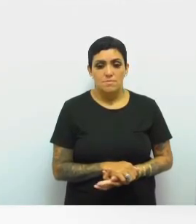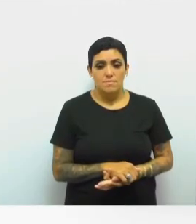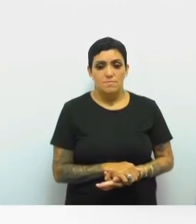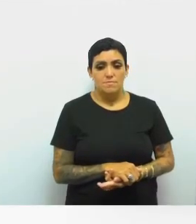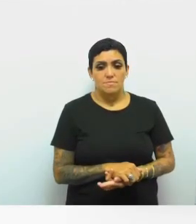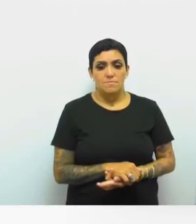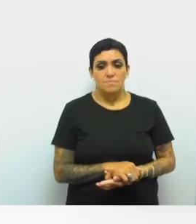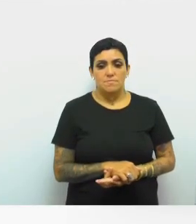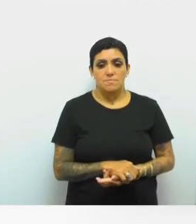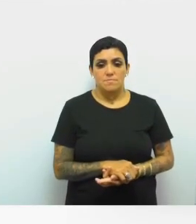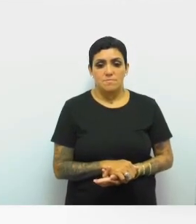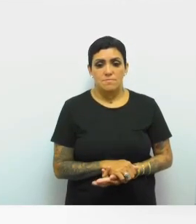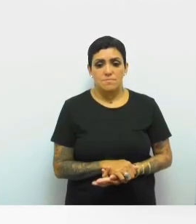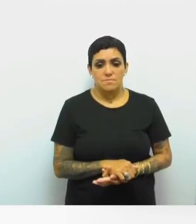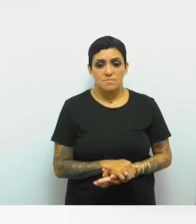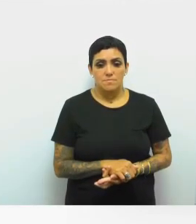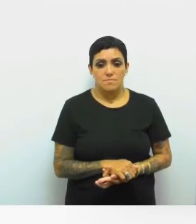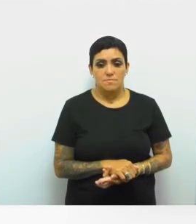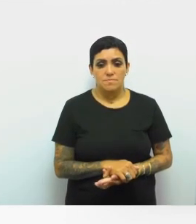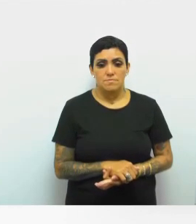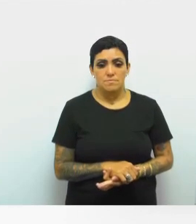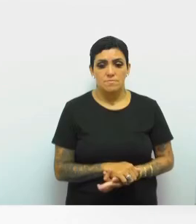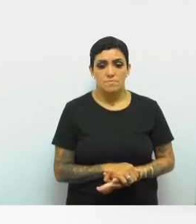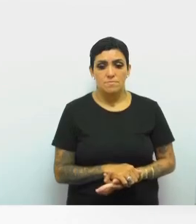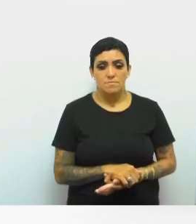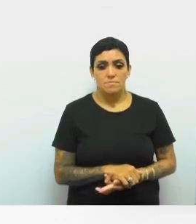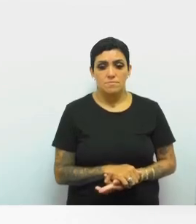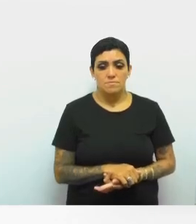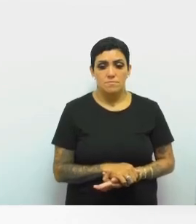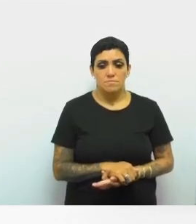Só votação aberta aí para o pedido de votação em bloco.